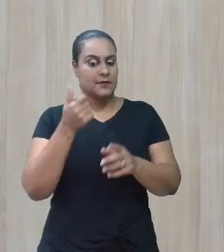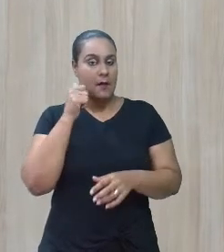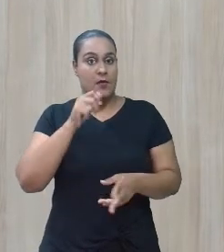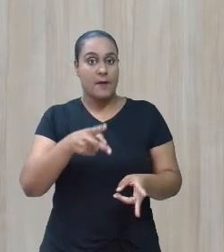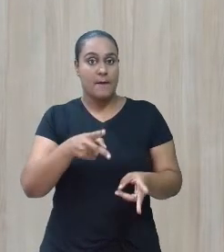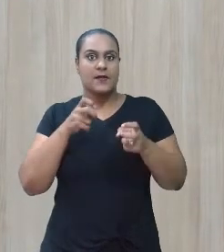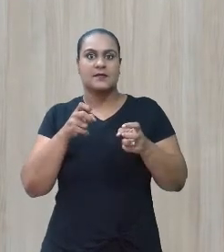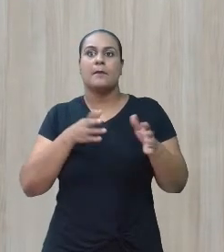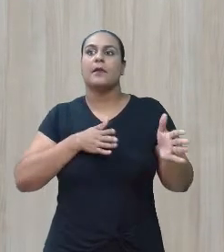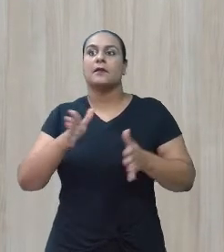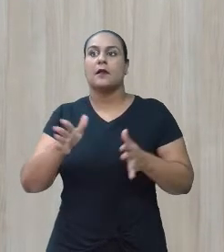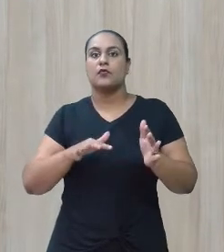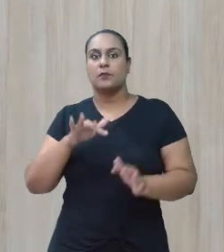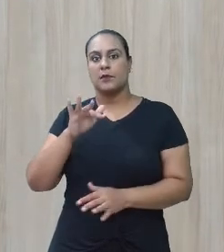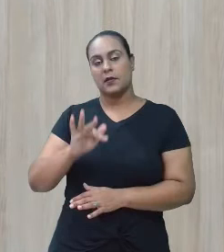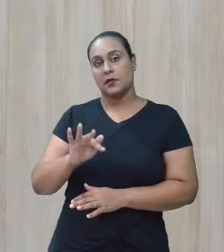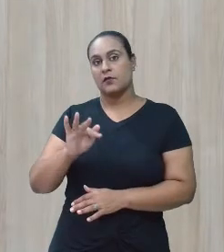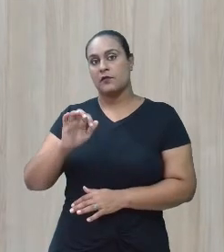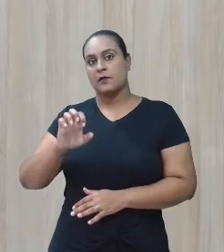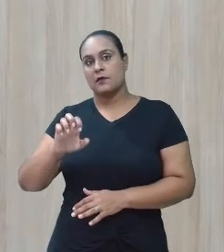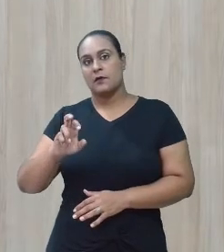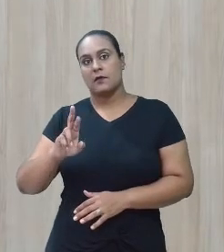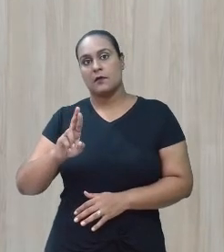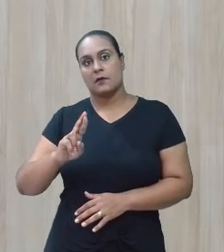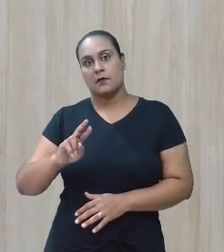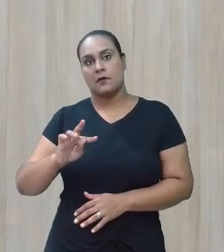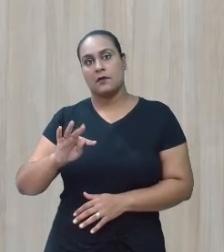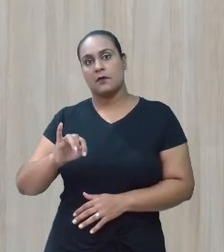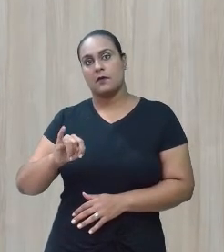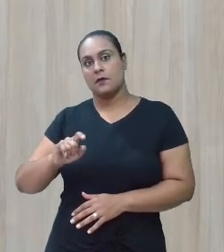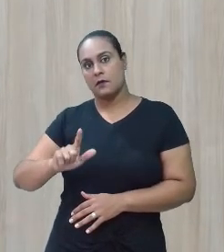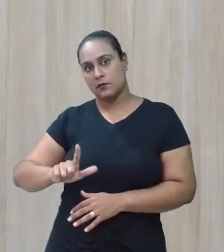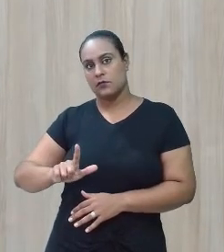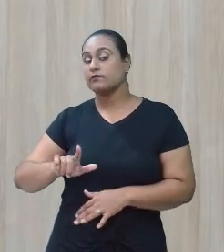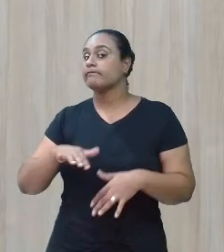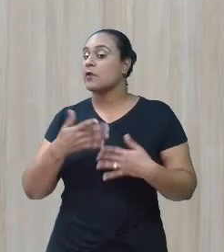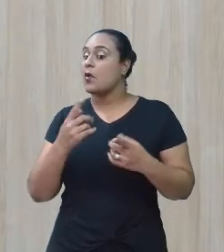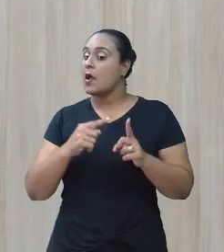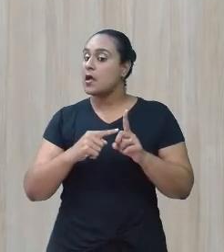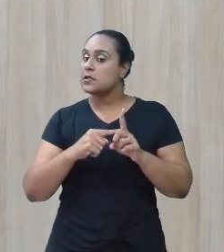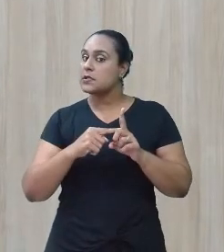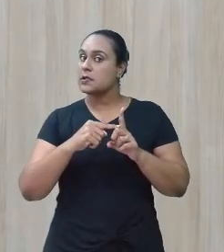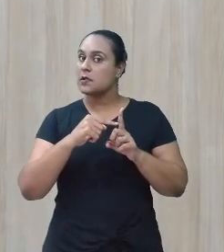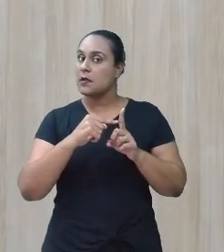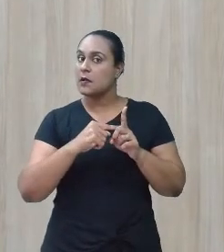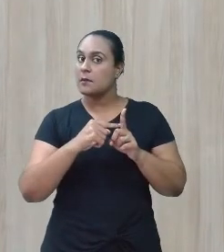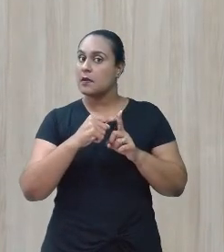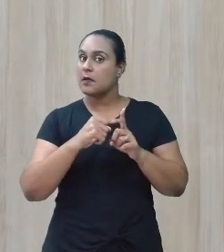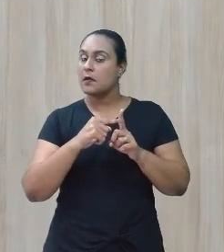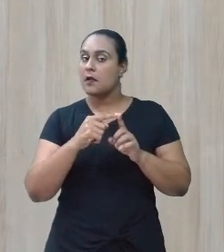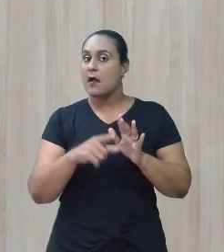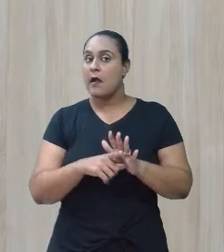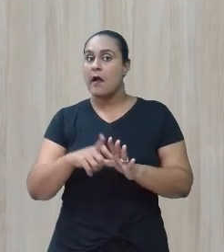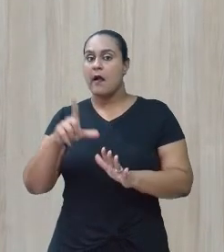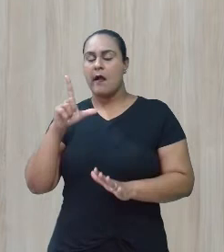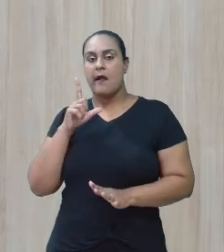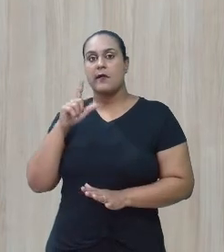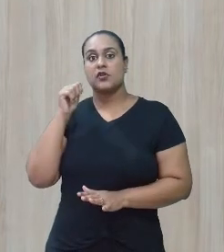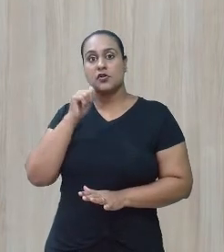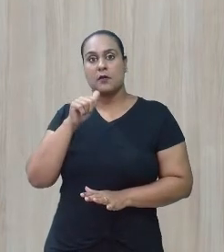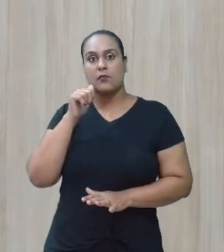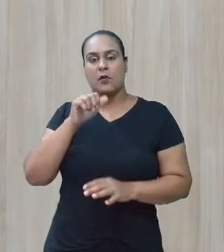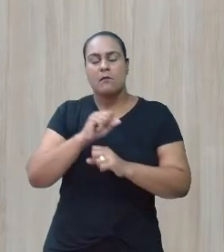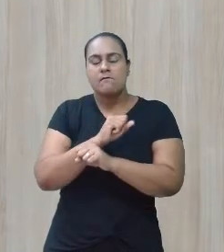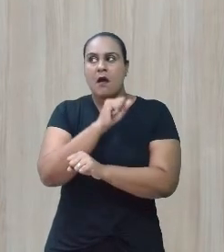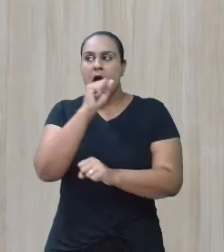no período fértil, então evitar a relação sexual nesse momento. E essa temperatura ela tem que ser tirada antes da mulher levantar da